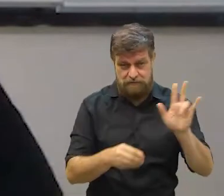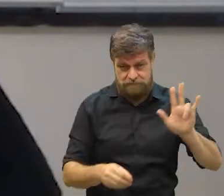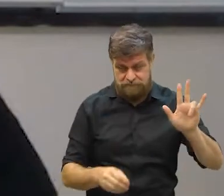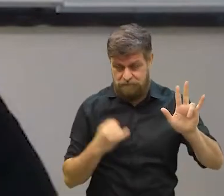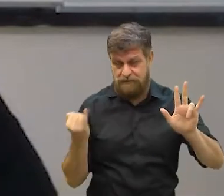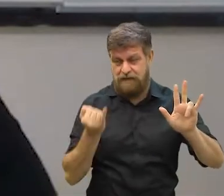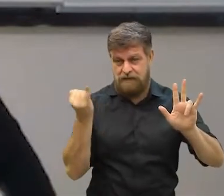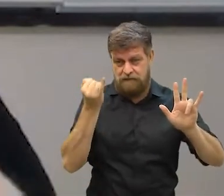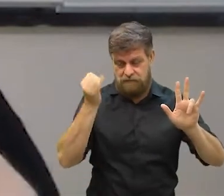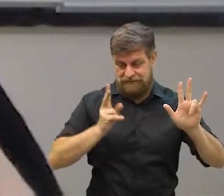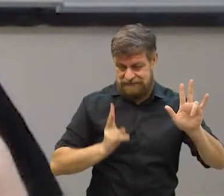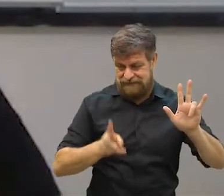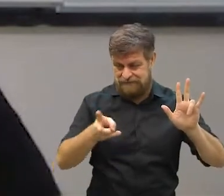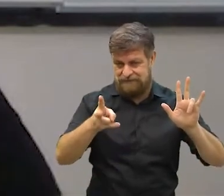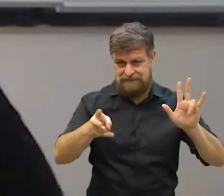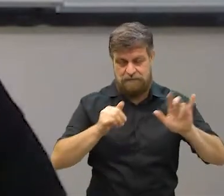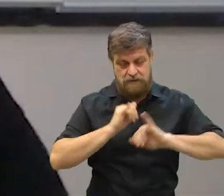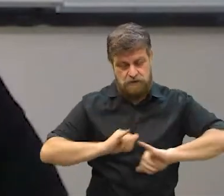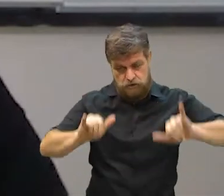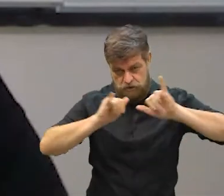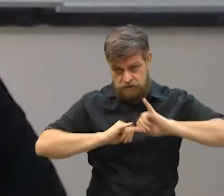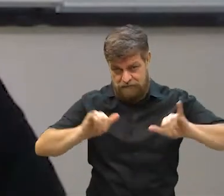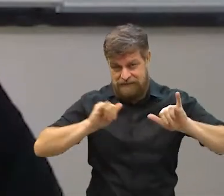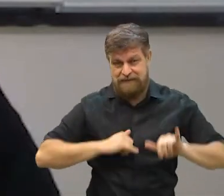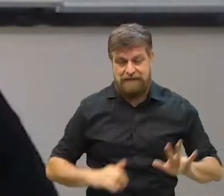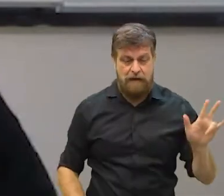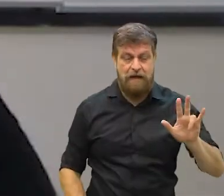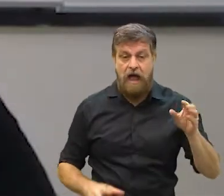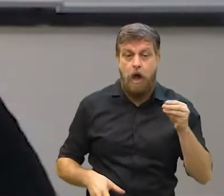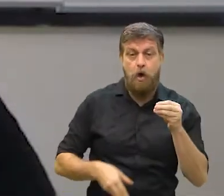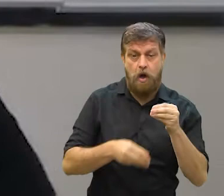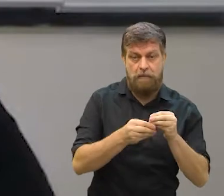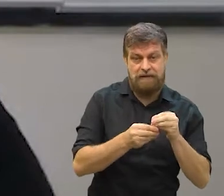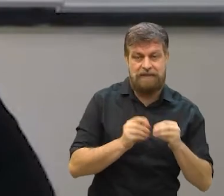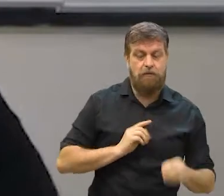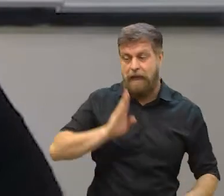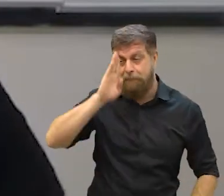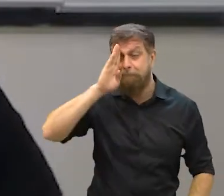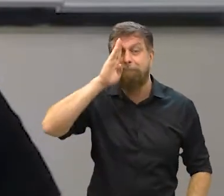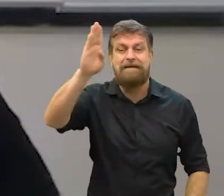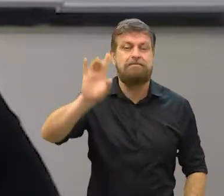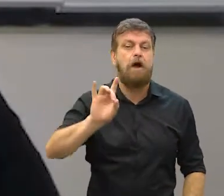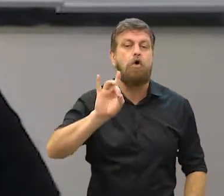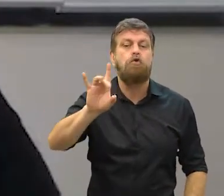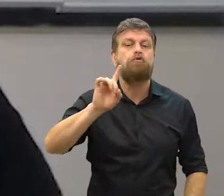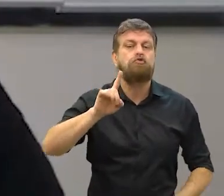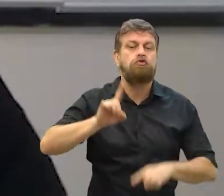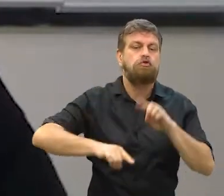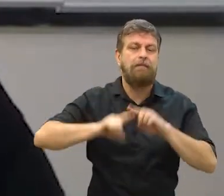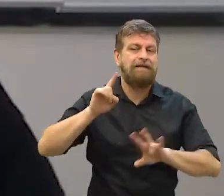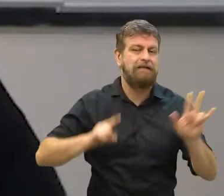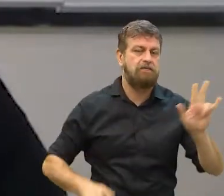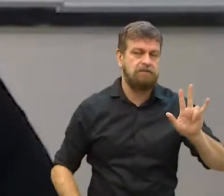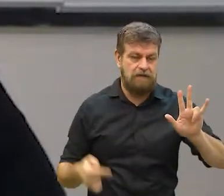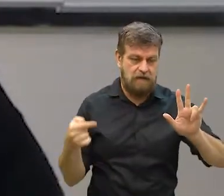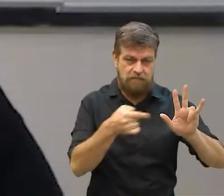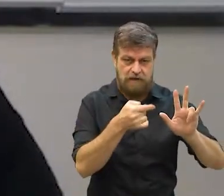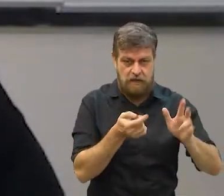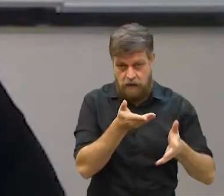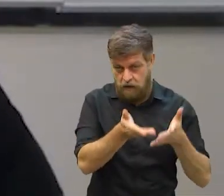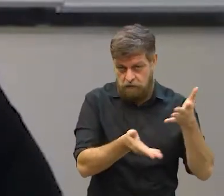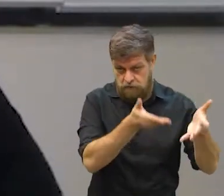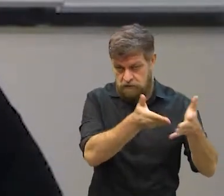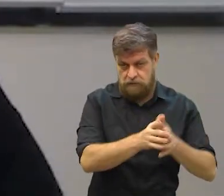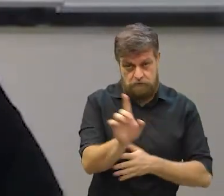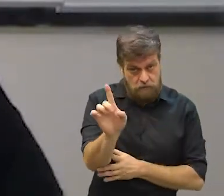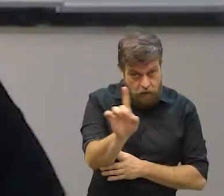acho importante a gente grifar bem isso, ninguém está preconizando a cannabis como